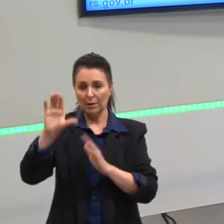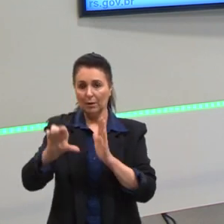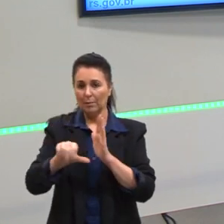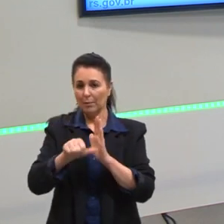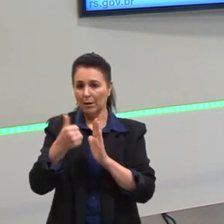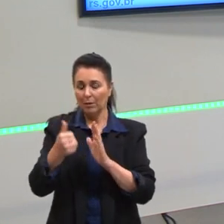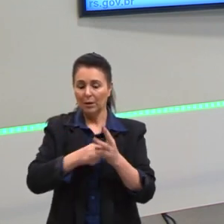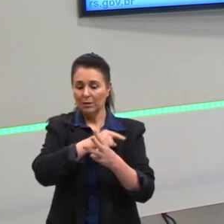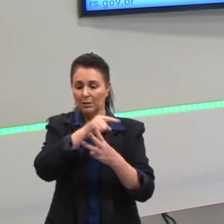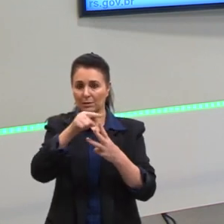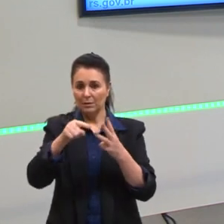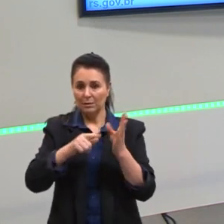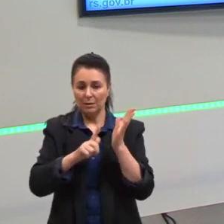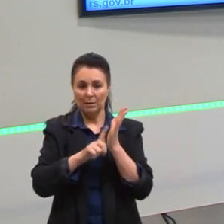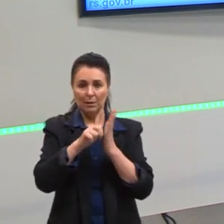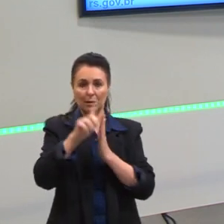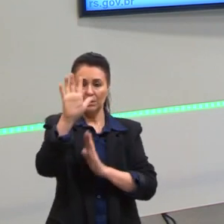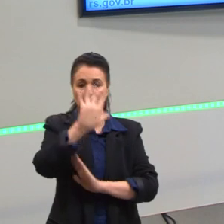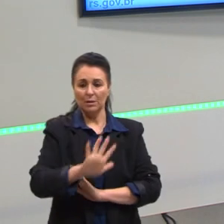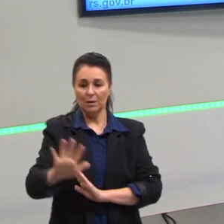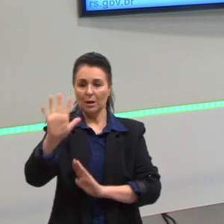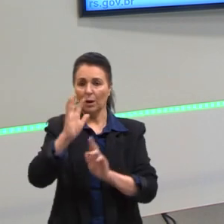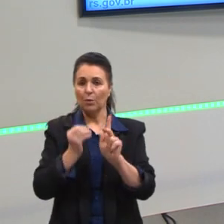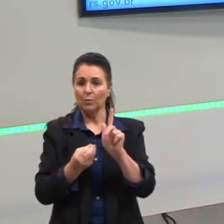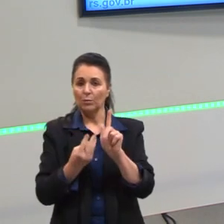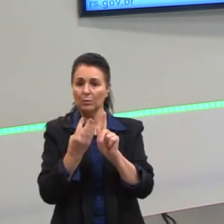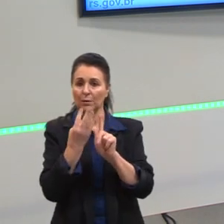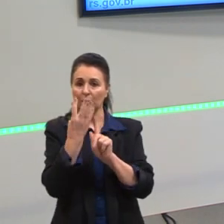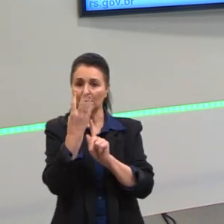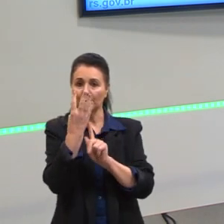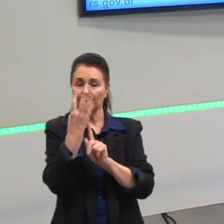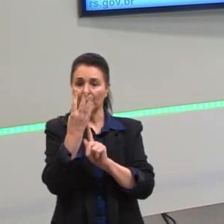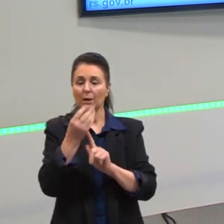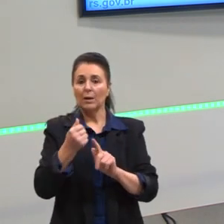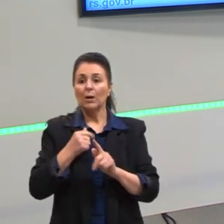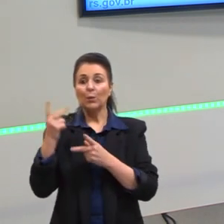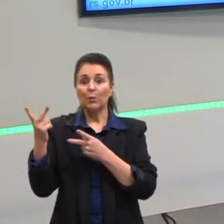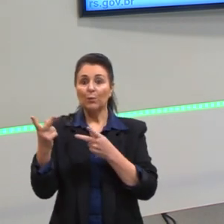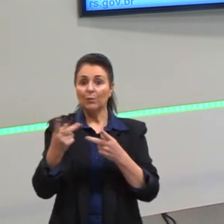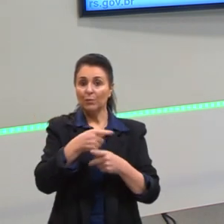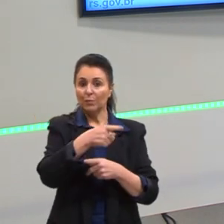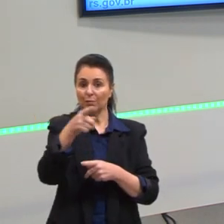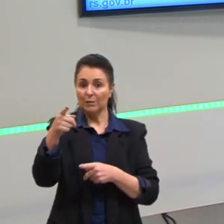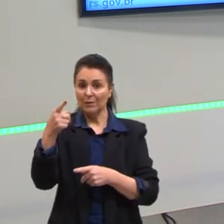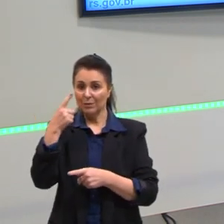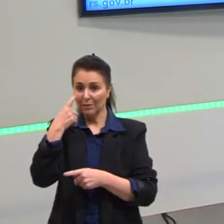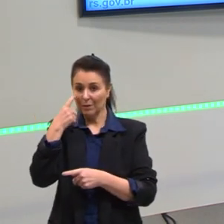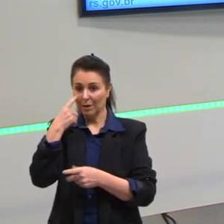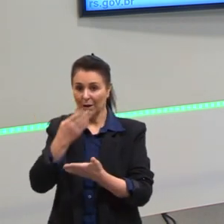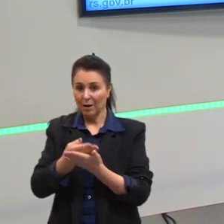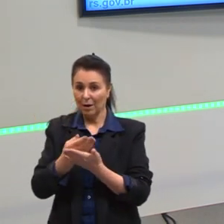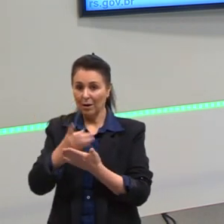essas três leis EA lei geral dos gases que compõem a lei geral dos gases eu convido vocês para assistir aula 15 da professora